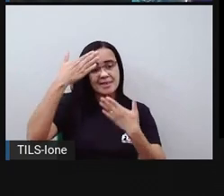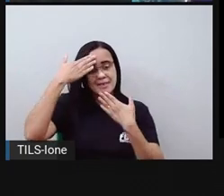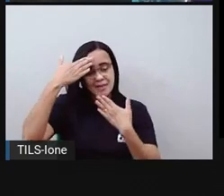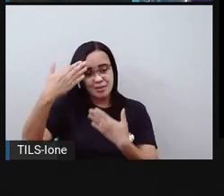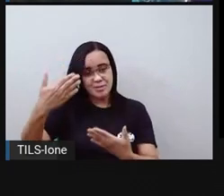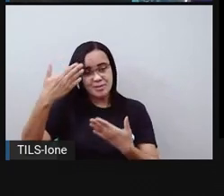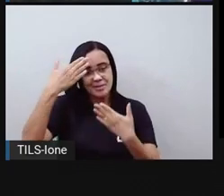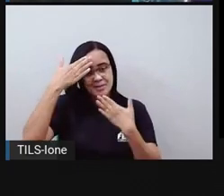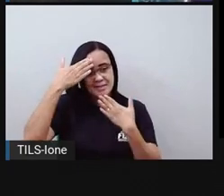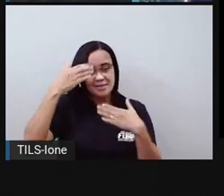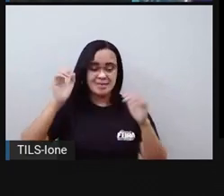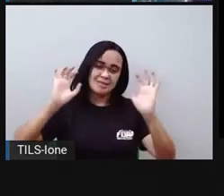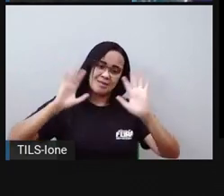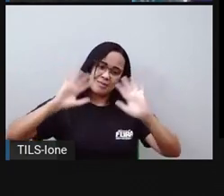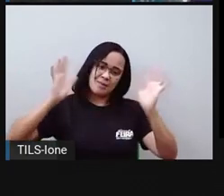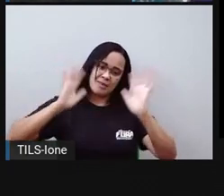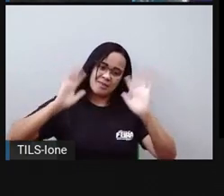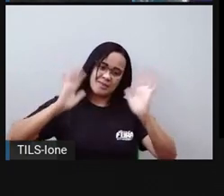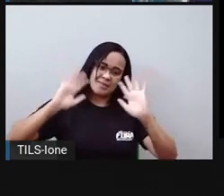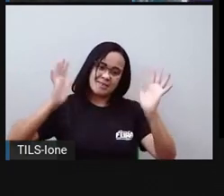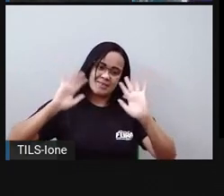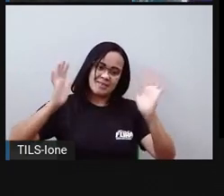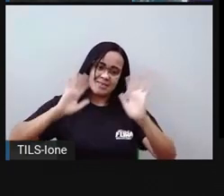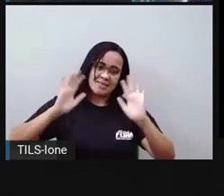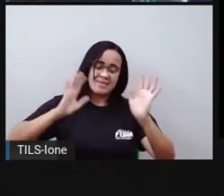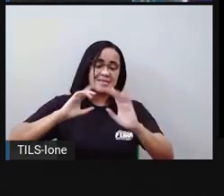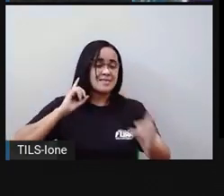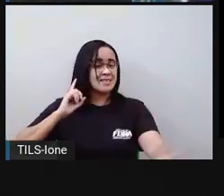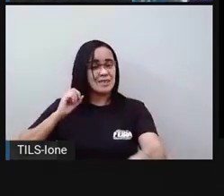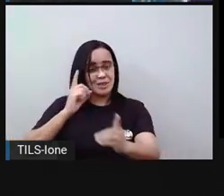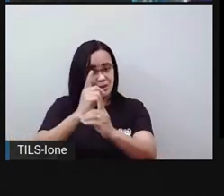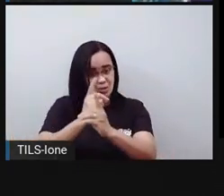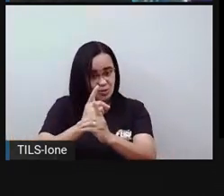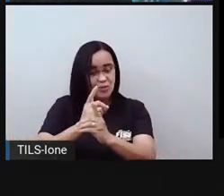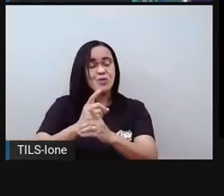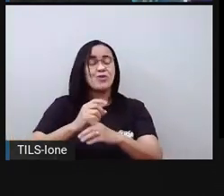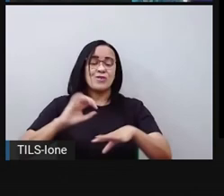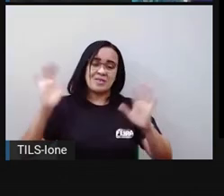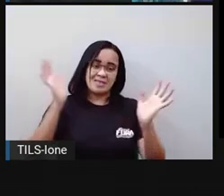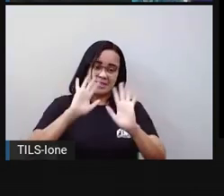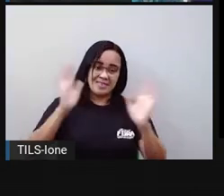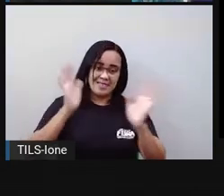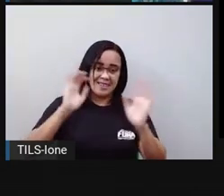Bye, bye. Até a próxima, meninada!